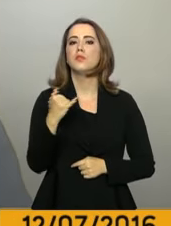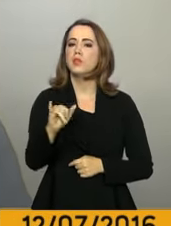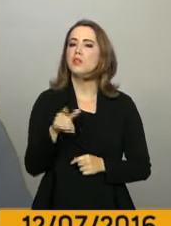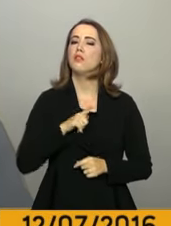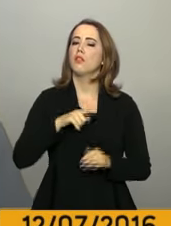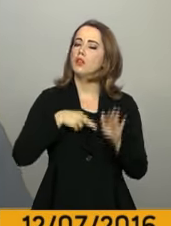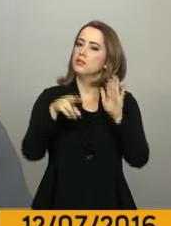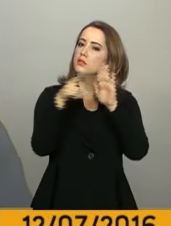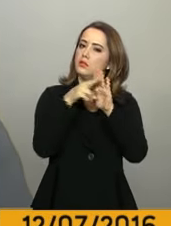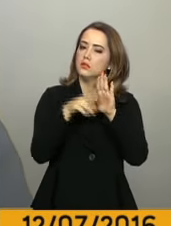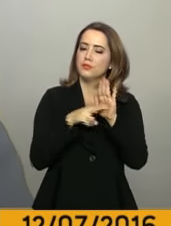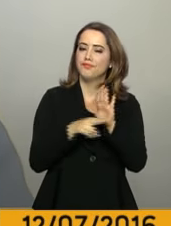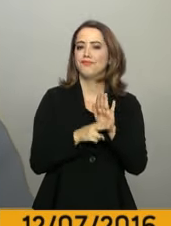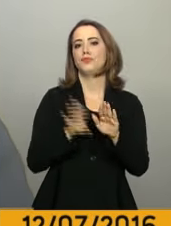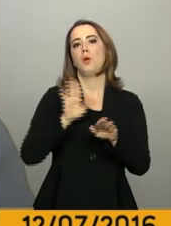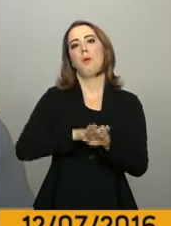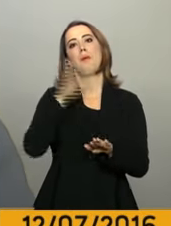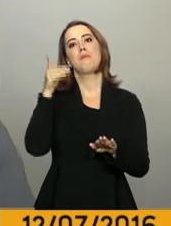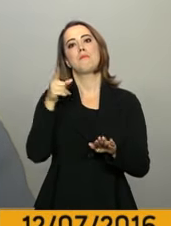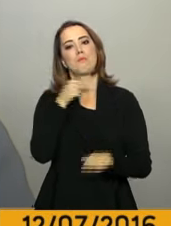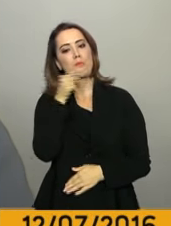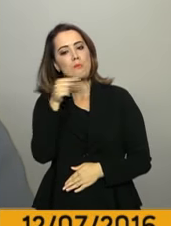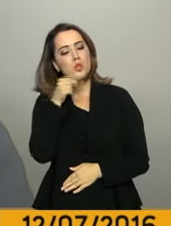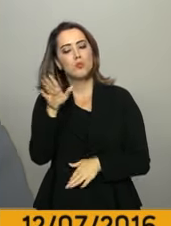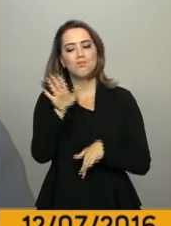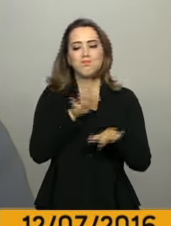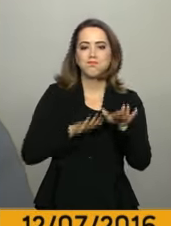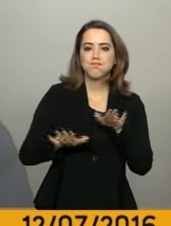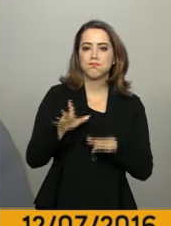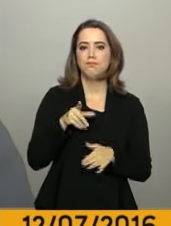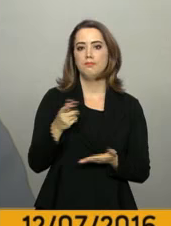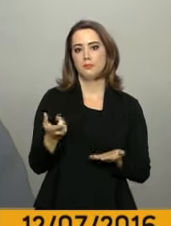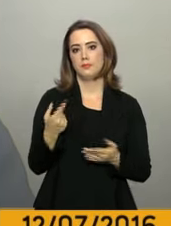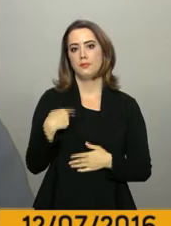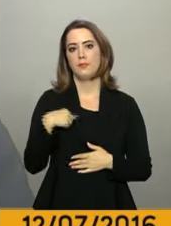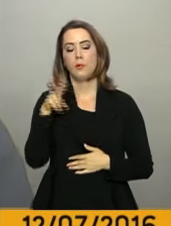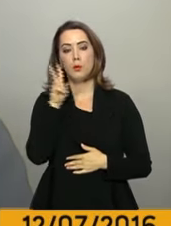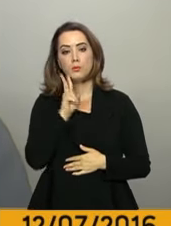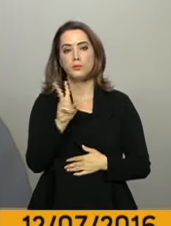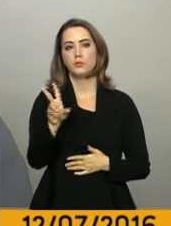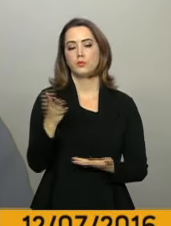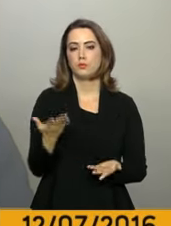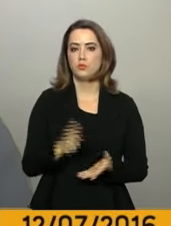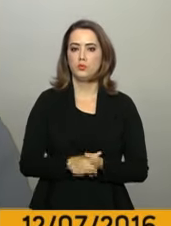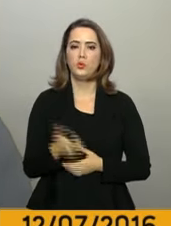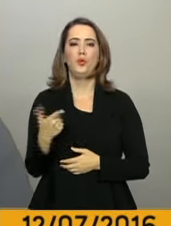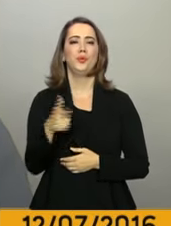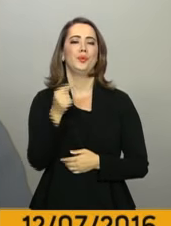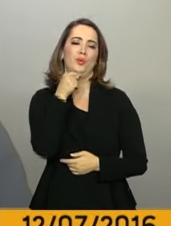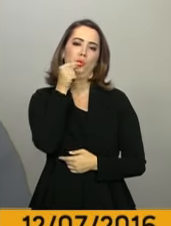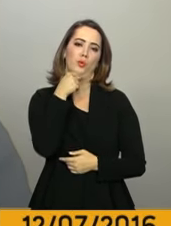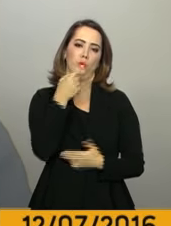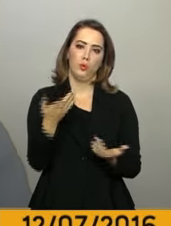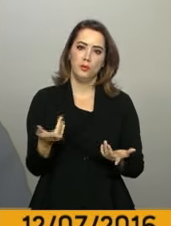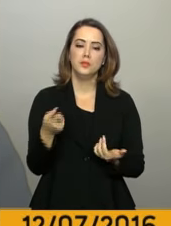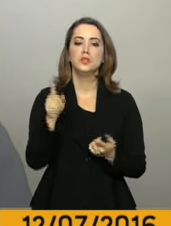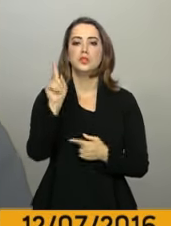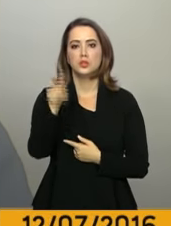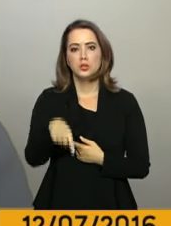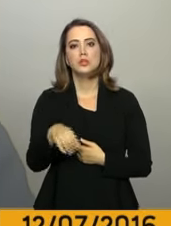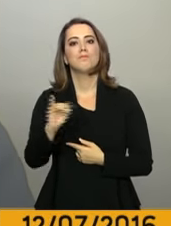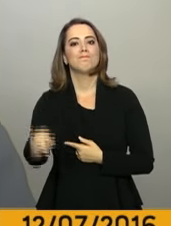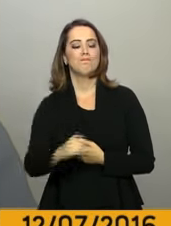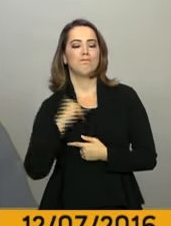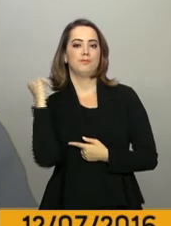contratual maior instabilidade portanto Você terá então do meu ângulo eu não tenho a menor dúvida de que